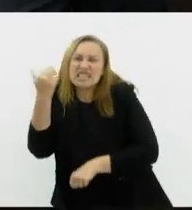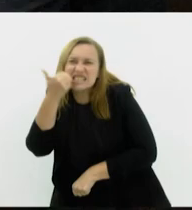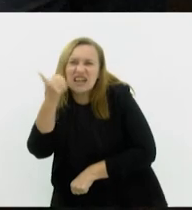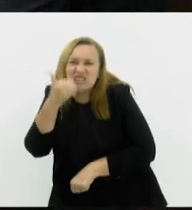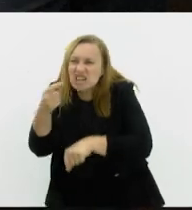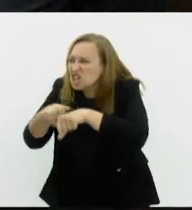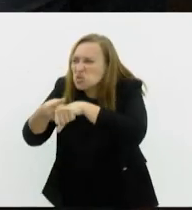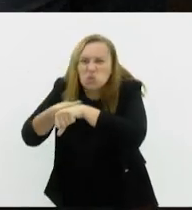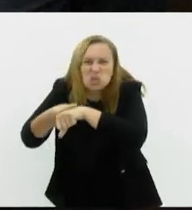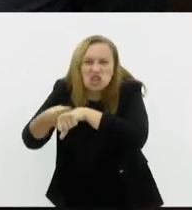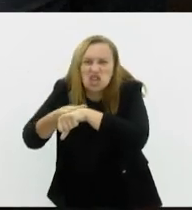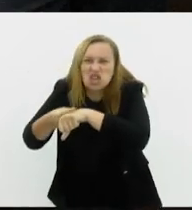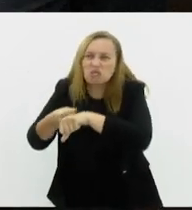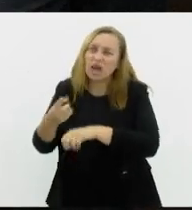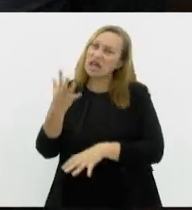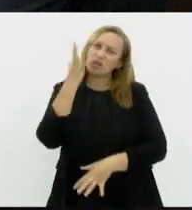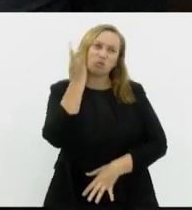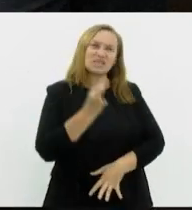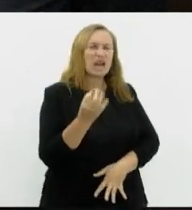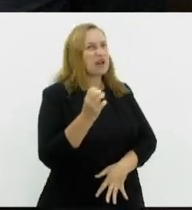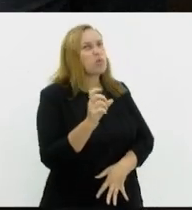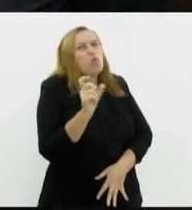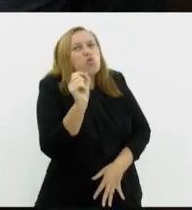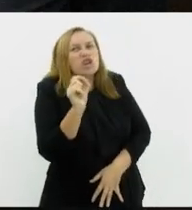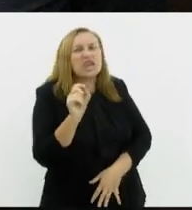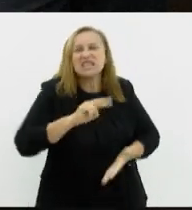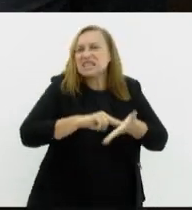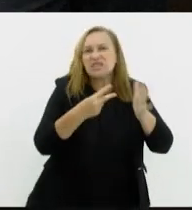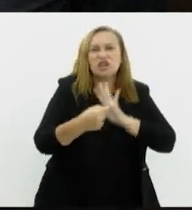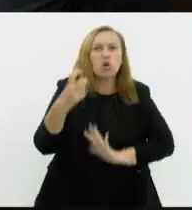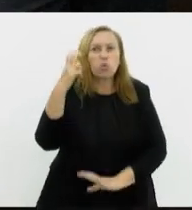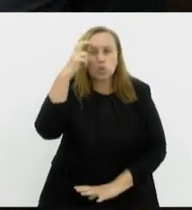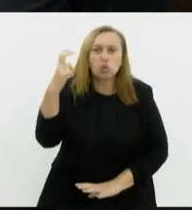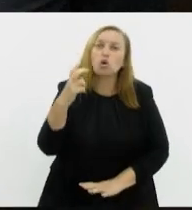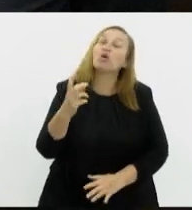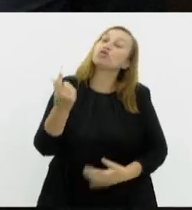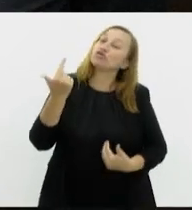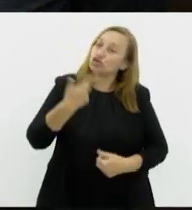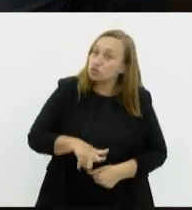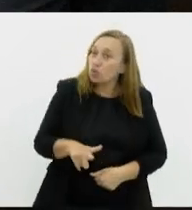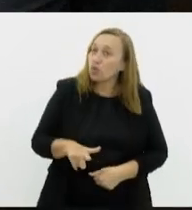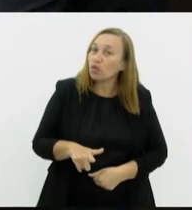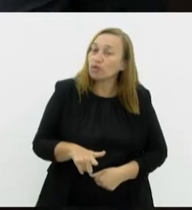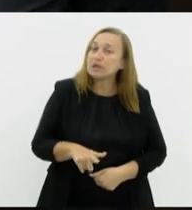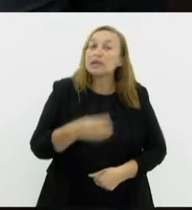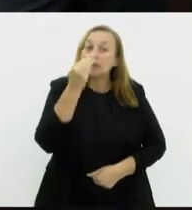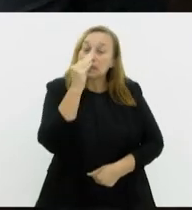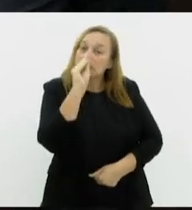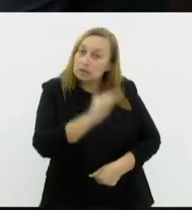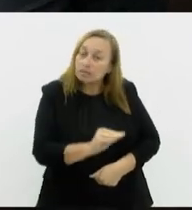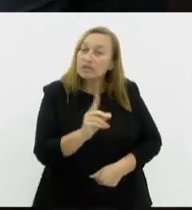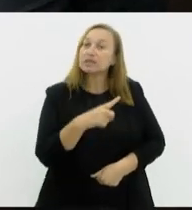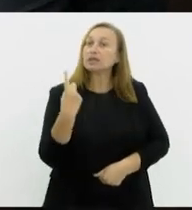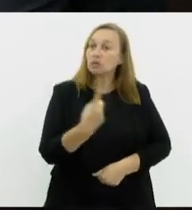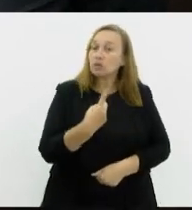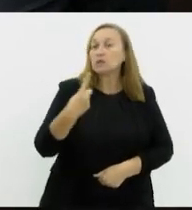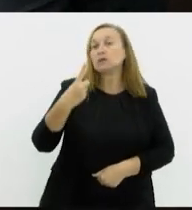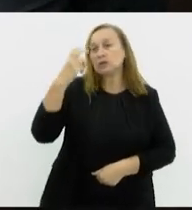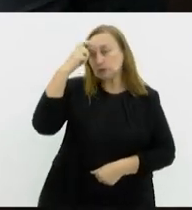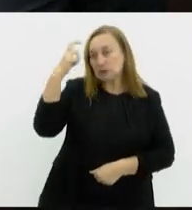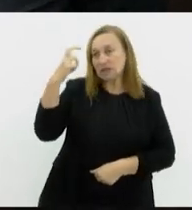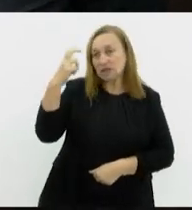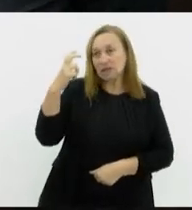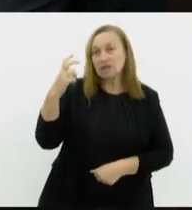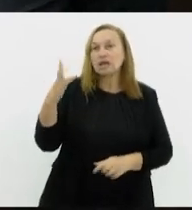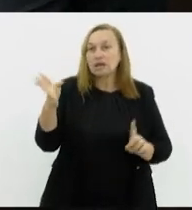show, ou a senhora não sabe o que é cultura, ou a senhora está mais uma vez menosprezando a nossa inteligência e dando um